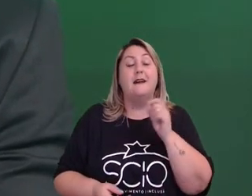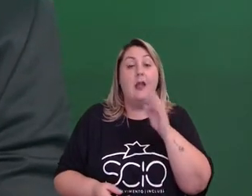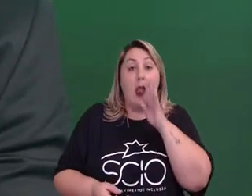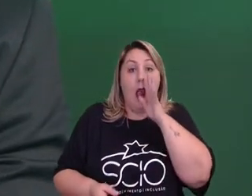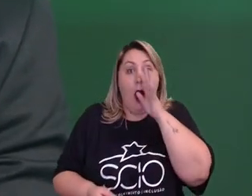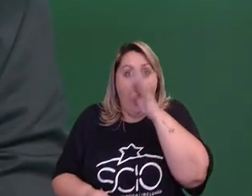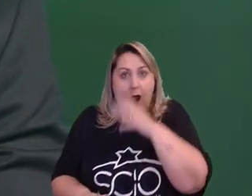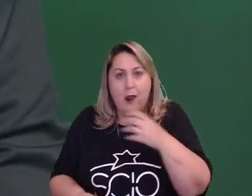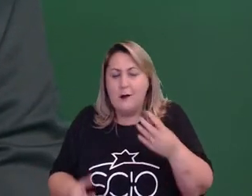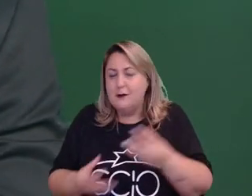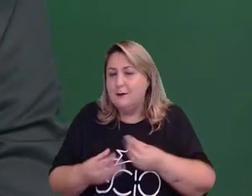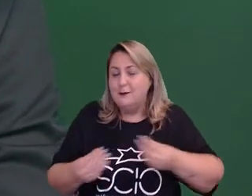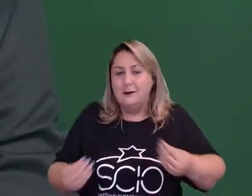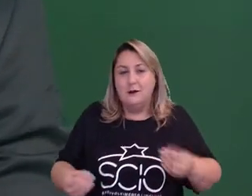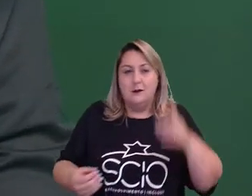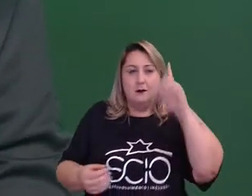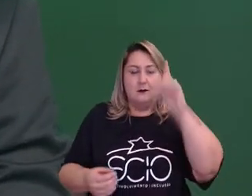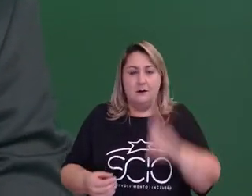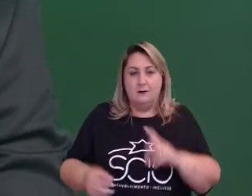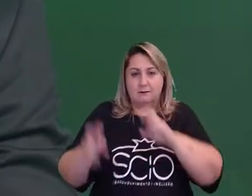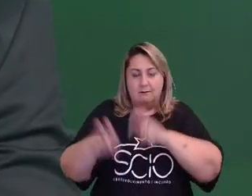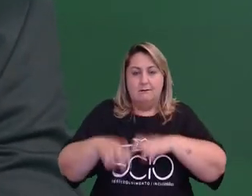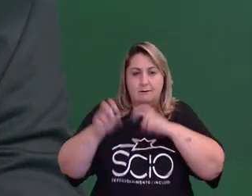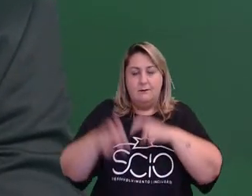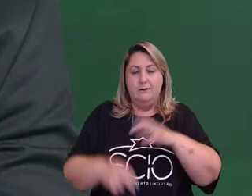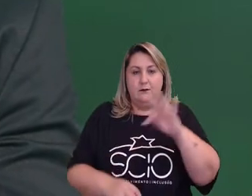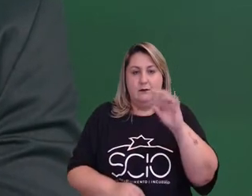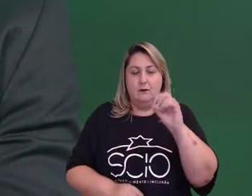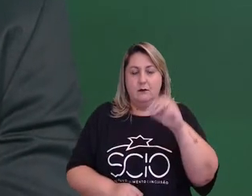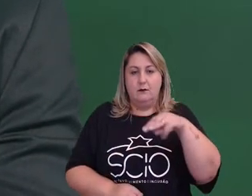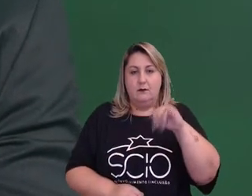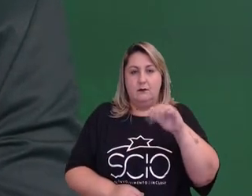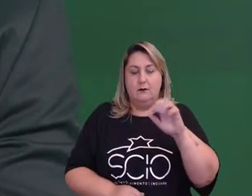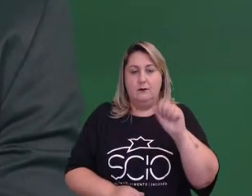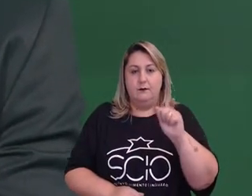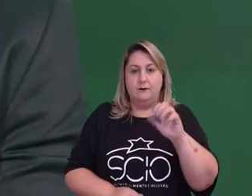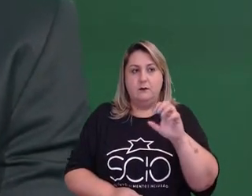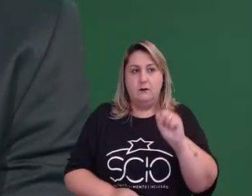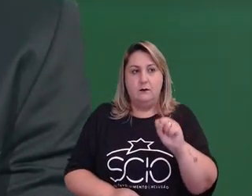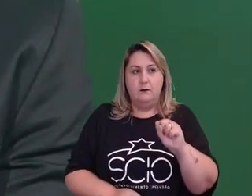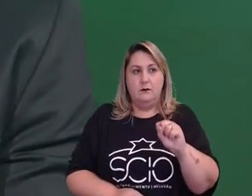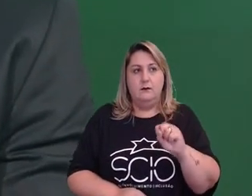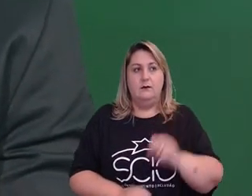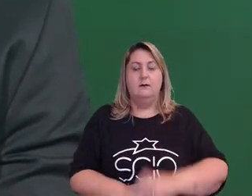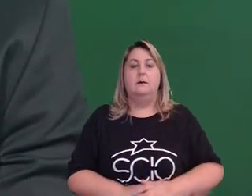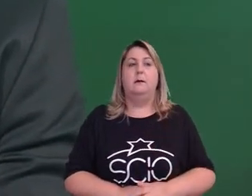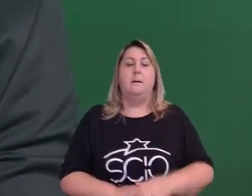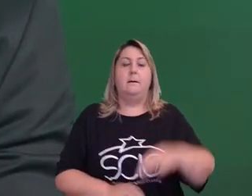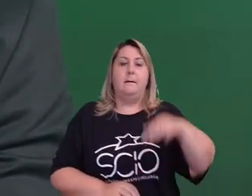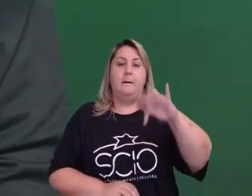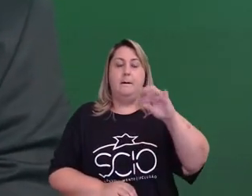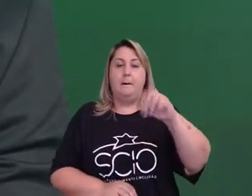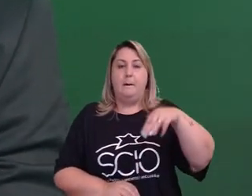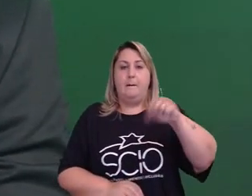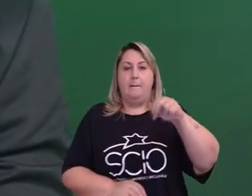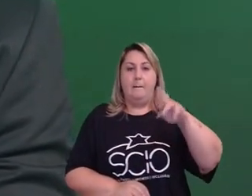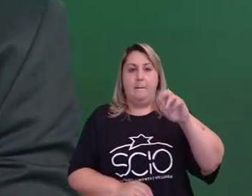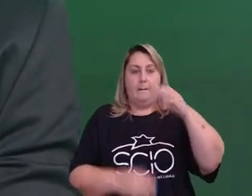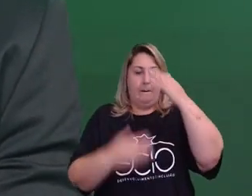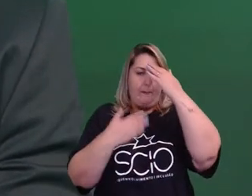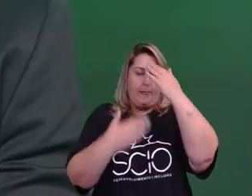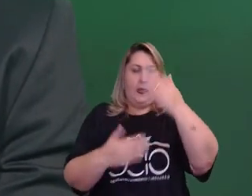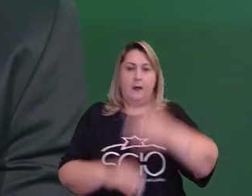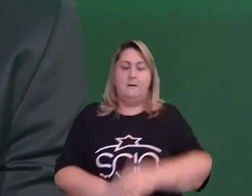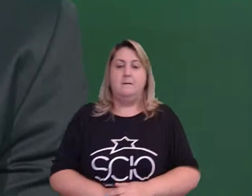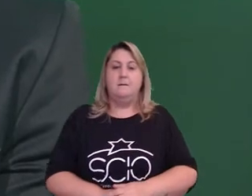que eu admiro muito, o nosso diretor agrícola, Tomás D'Andrea Baristieiro. Tomás, muito obrigado, viu,